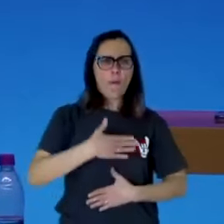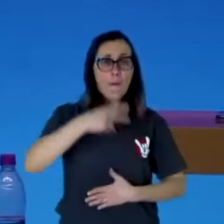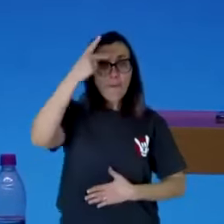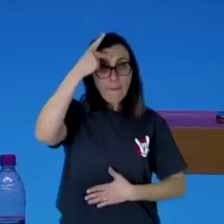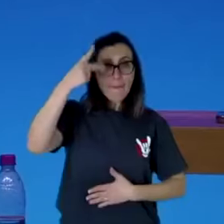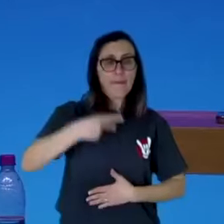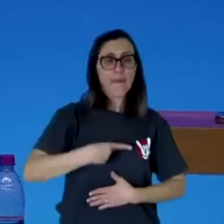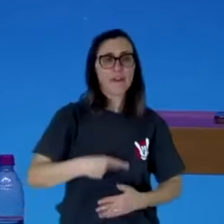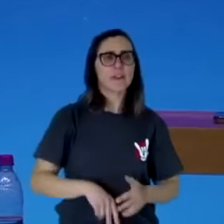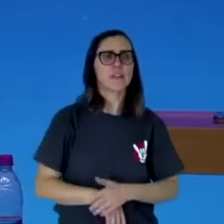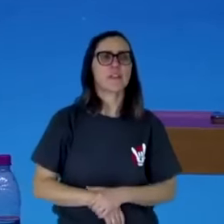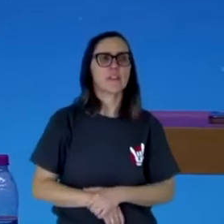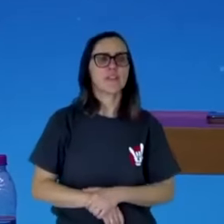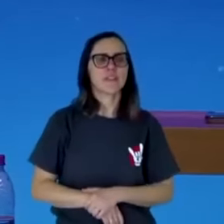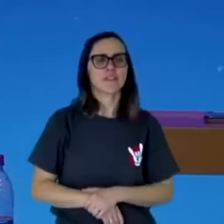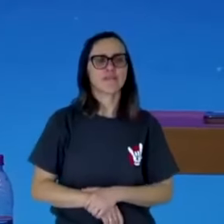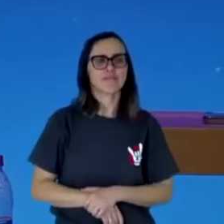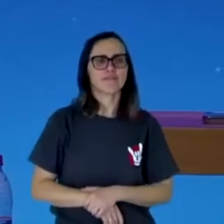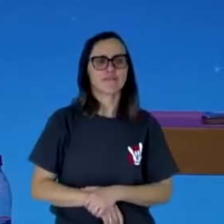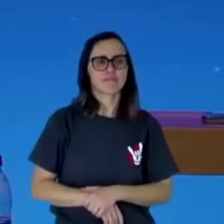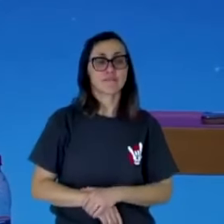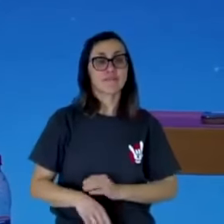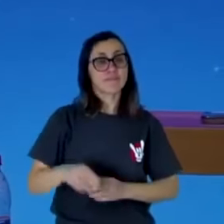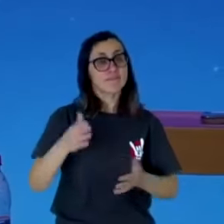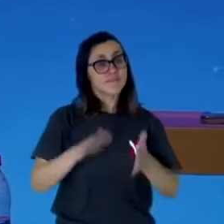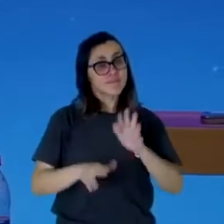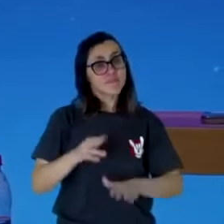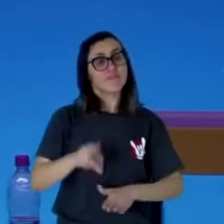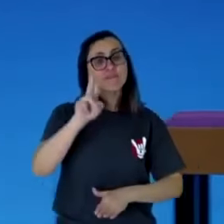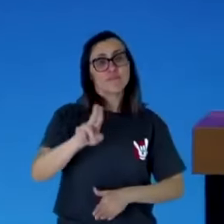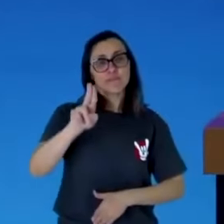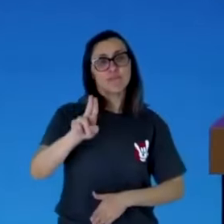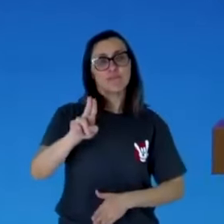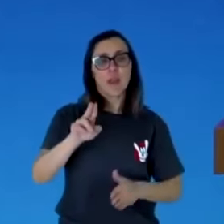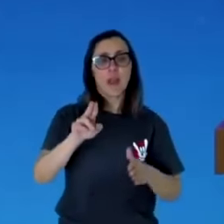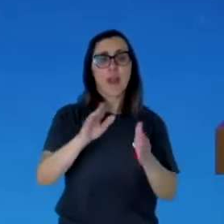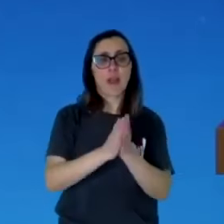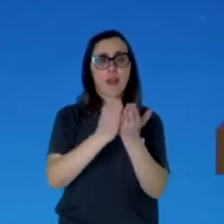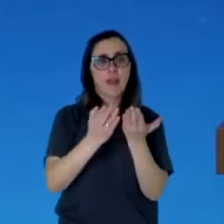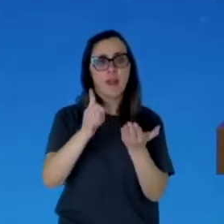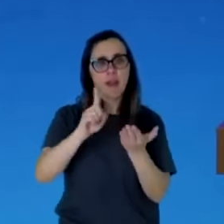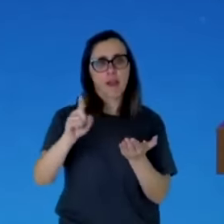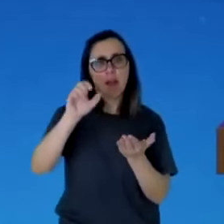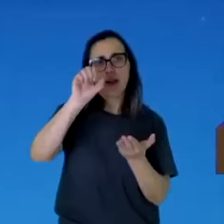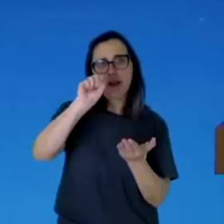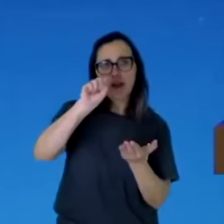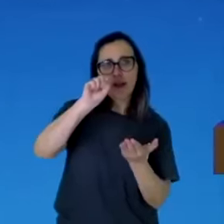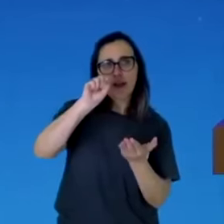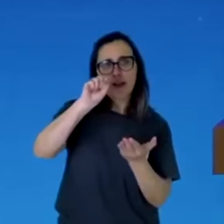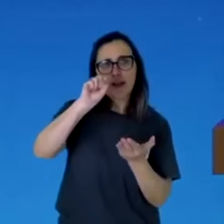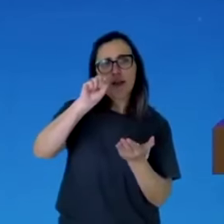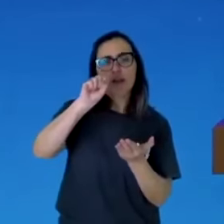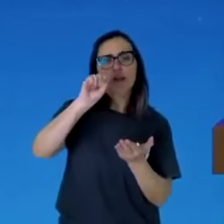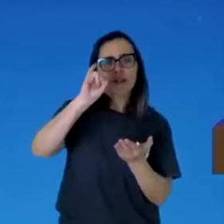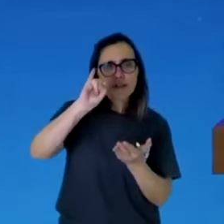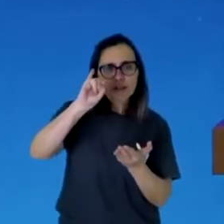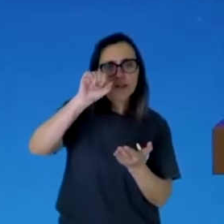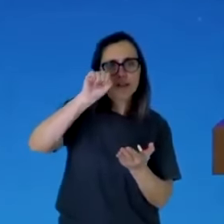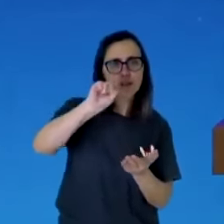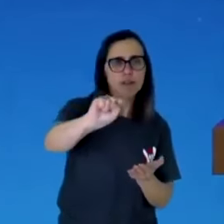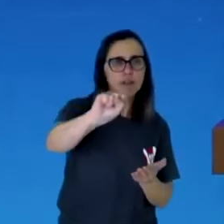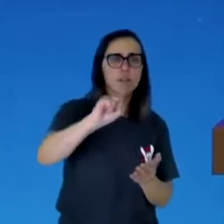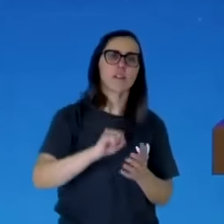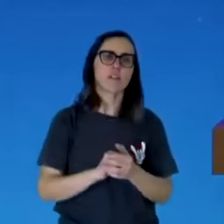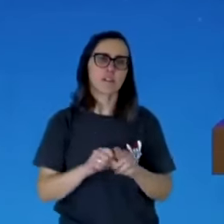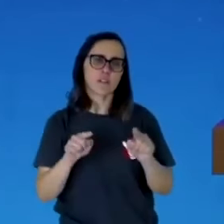e f Espírito Santo vivifica essa palavra aqui no meu joelho é o dom da é a manifestação da cura ali